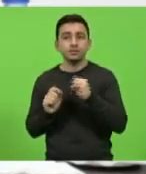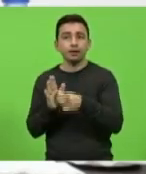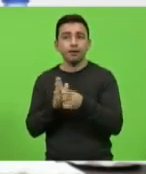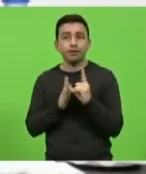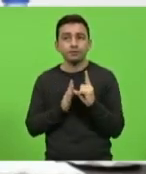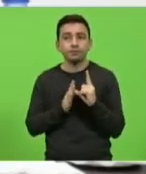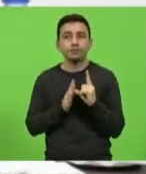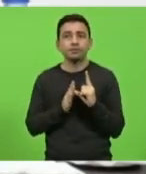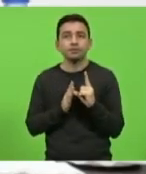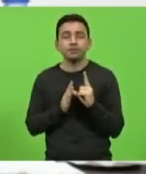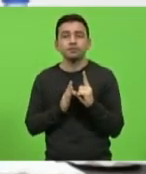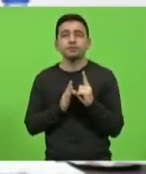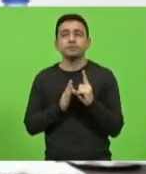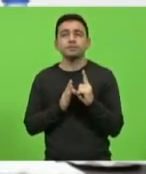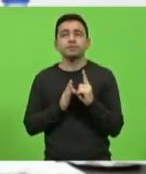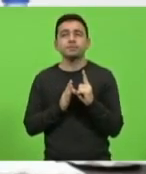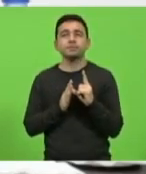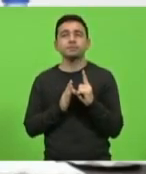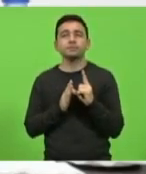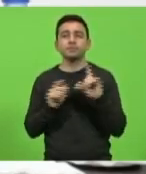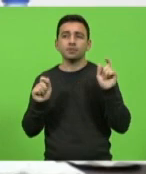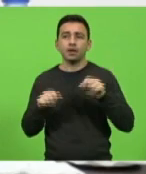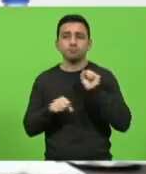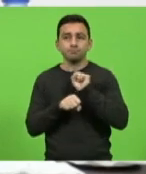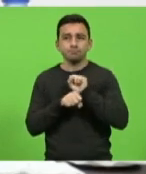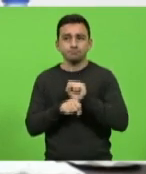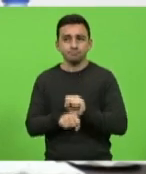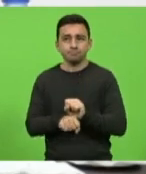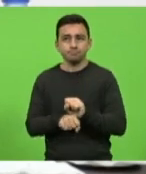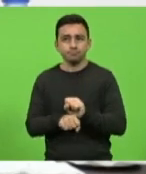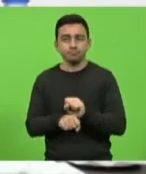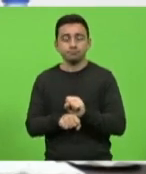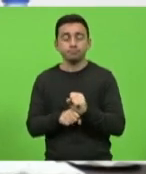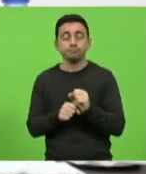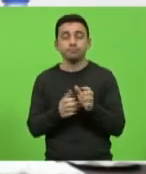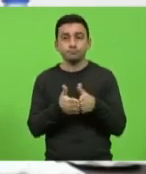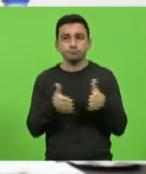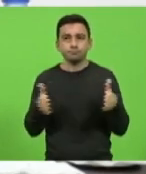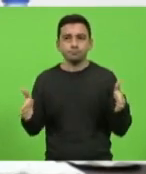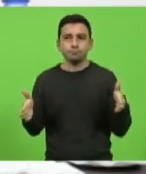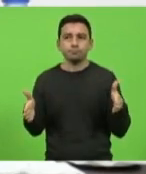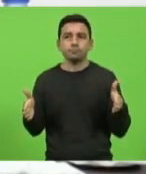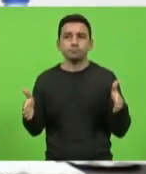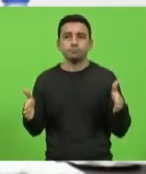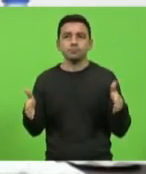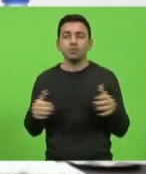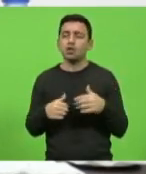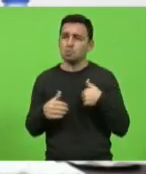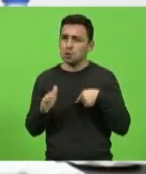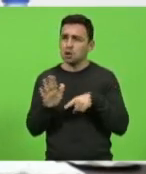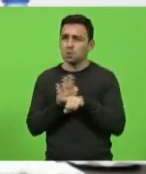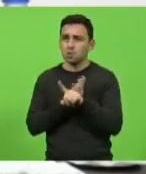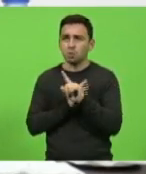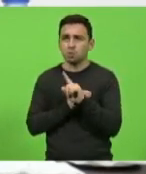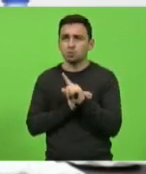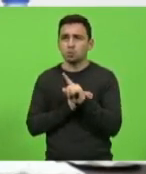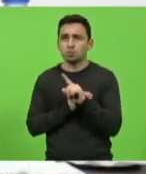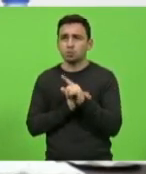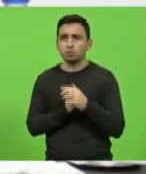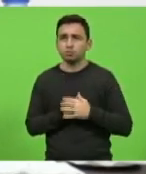de nós suspendermos, entrarmos em recesso. Mas eu consulto Vossas Excelências